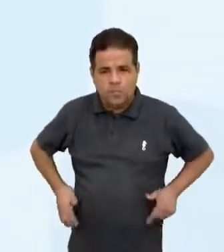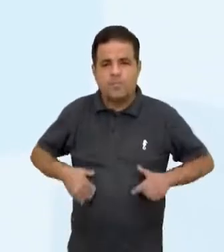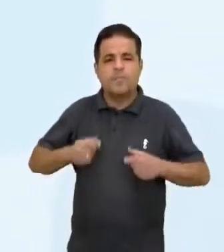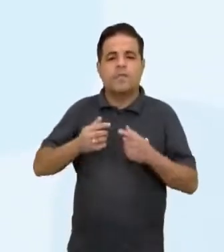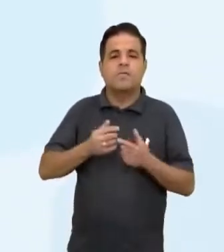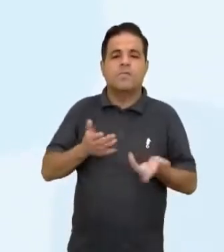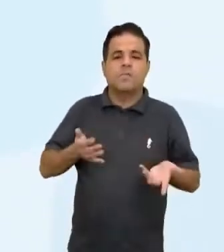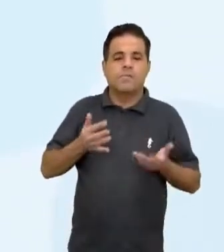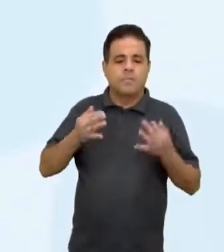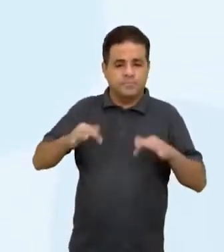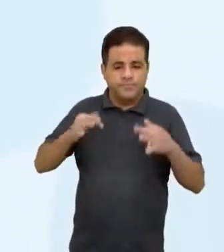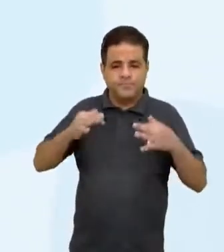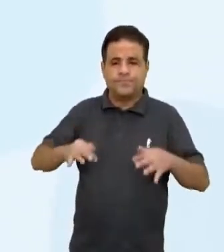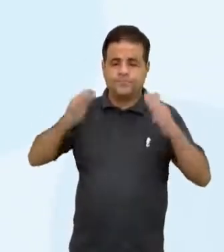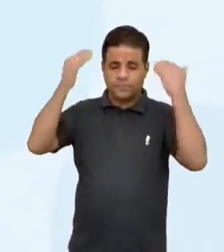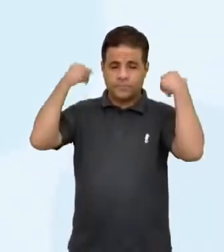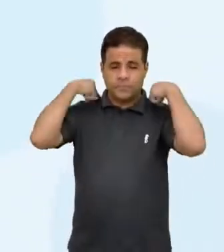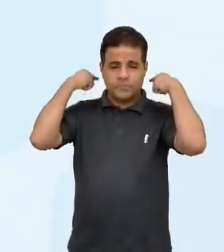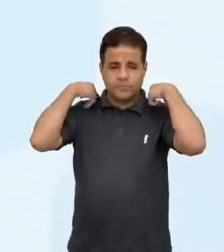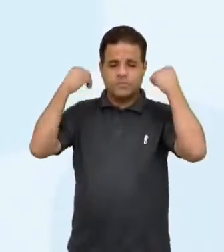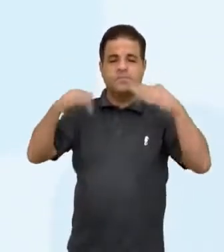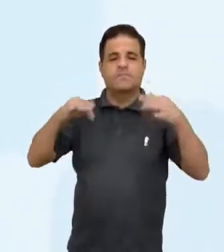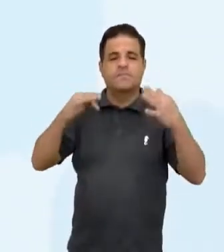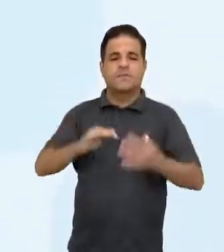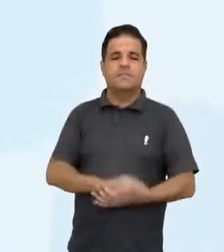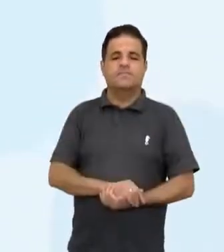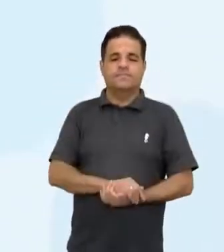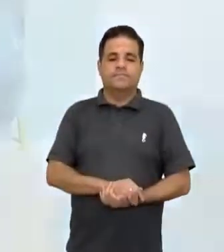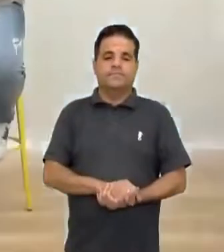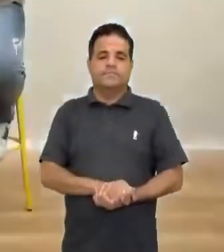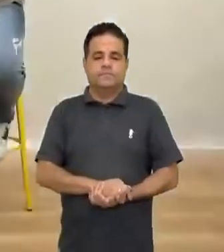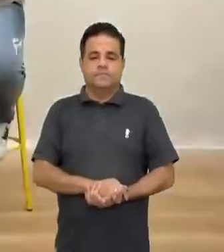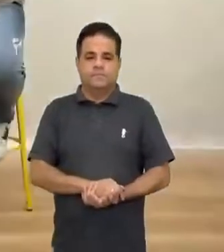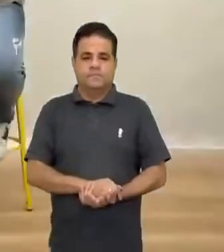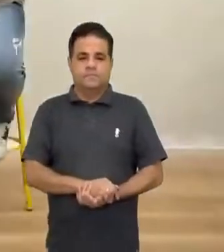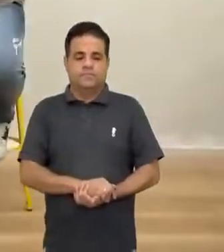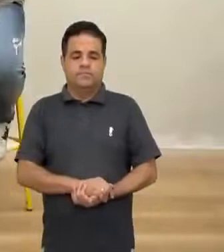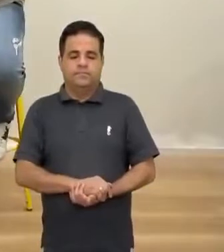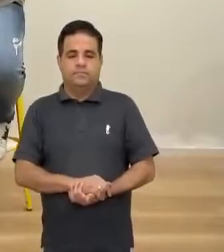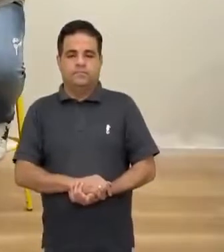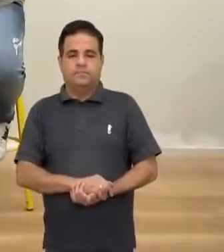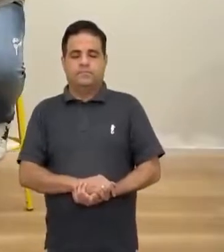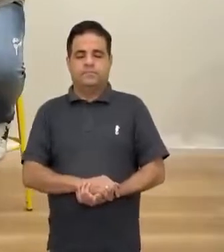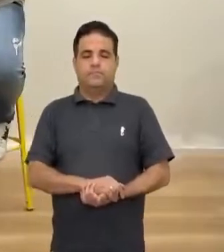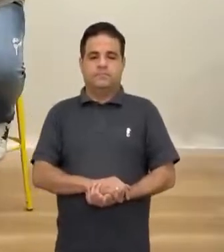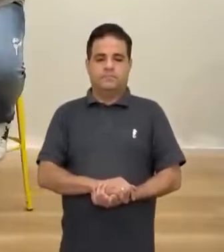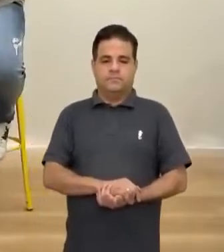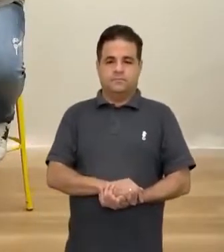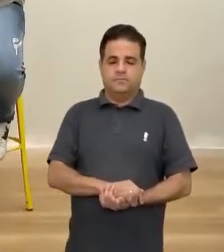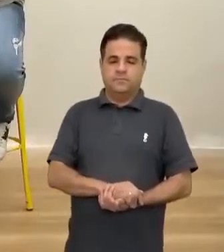ainda. Dor, ó. Estou com muita dor. Uhum. Deixa eu ver o que mais.